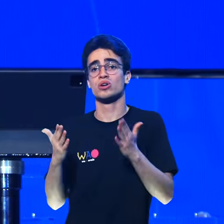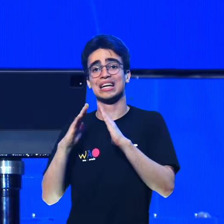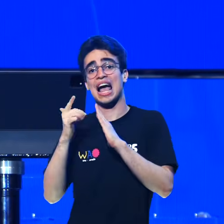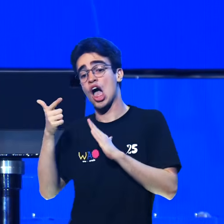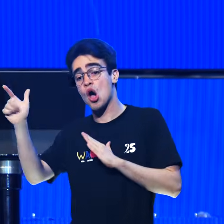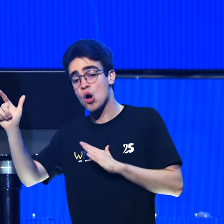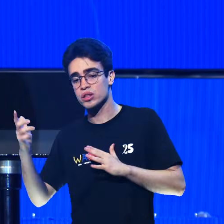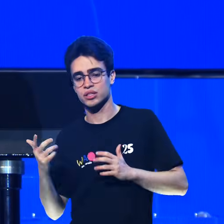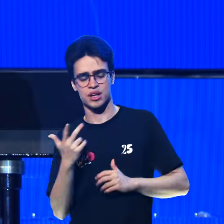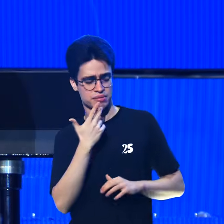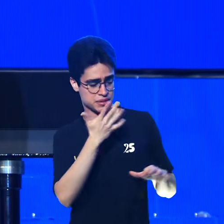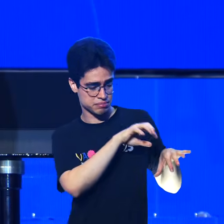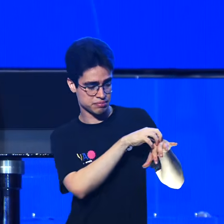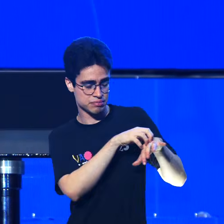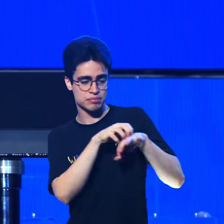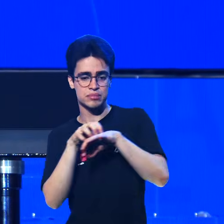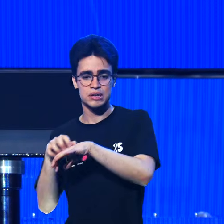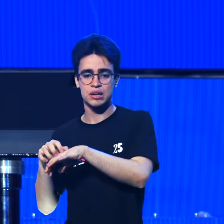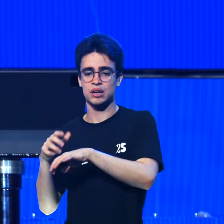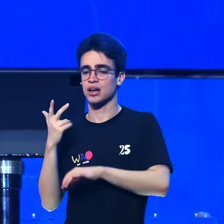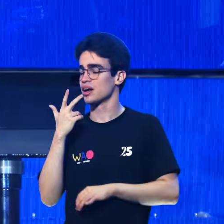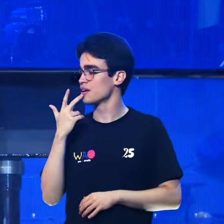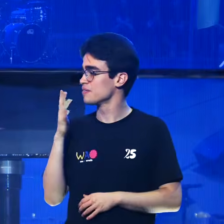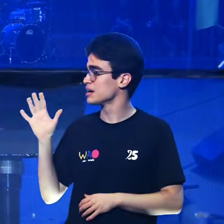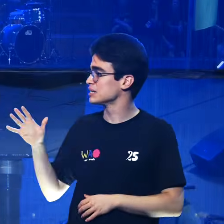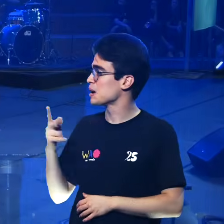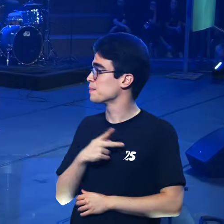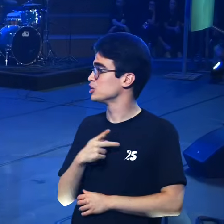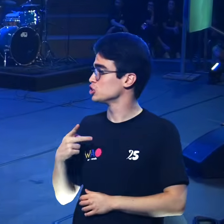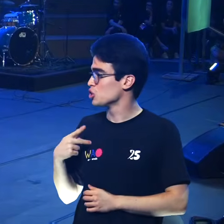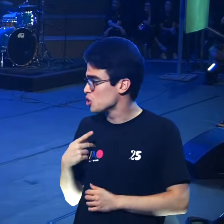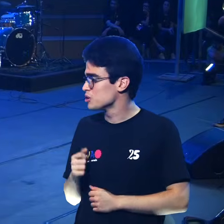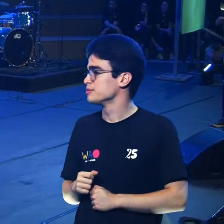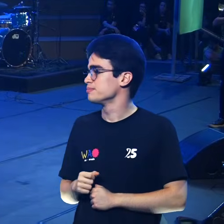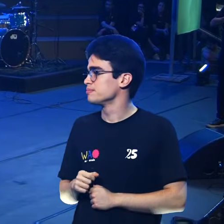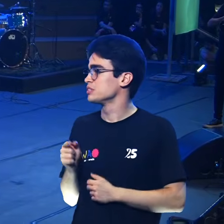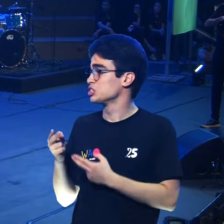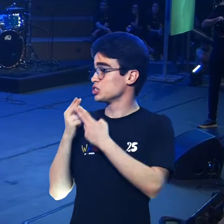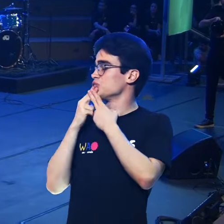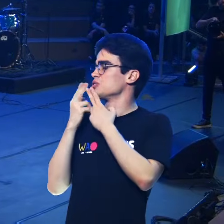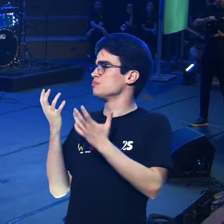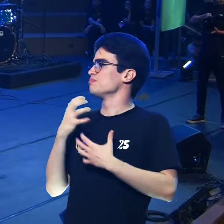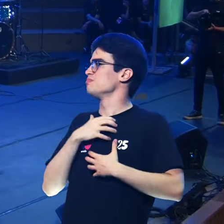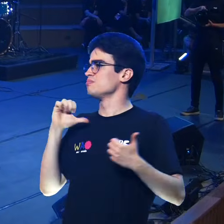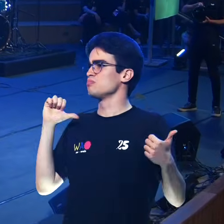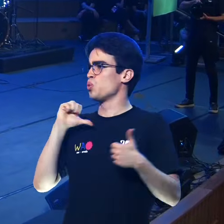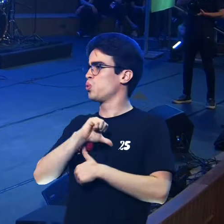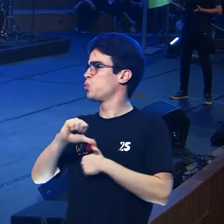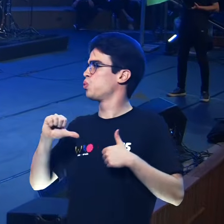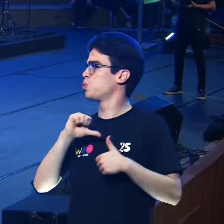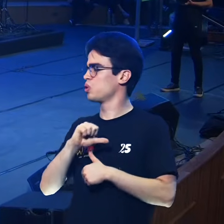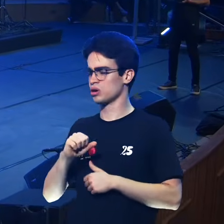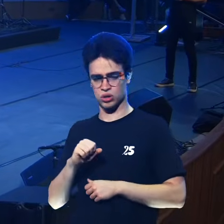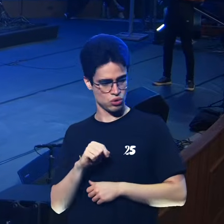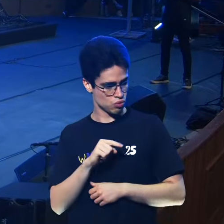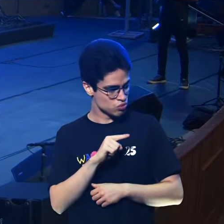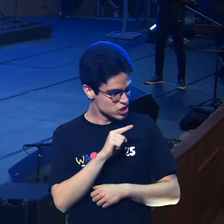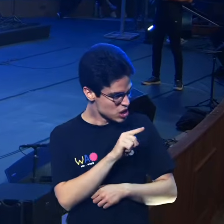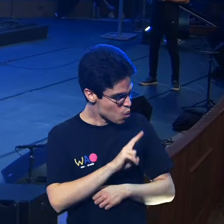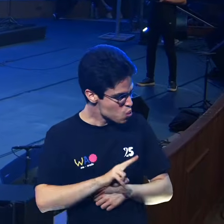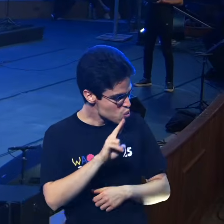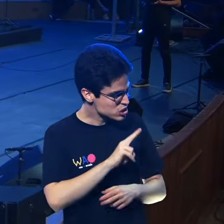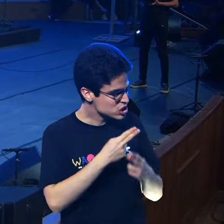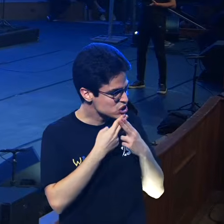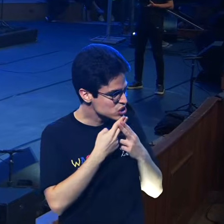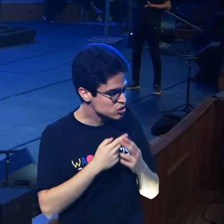casa. Ele me dá carona e ele diz assim: pastor, esse jejum mudou a minha vida. Eu falei: você fez o jejum? Ele